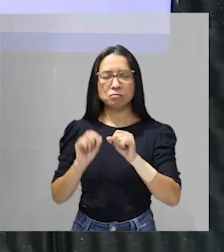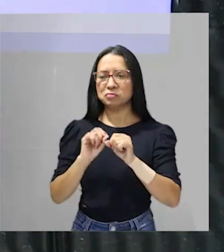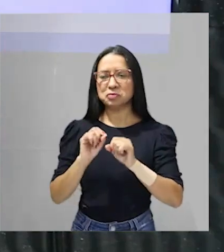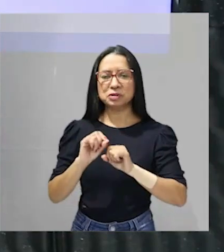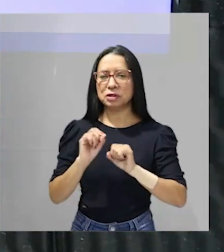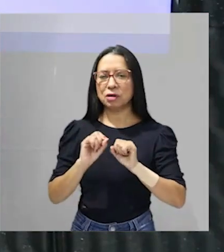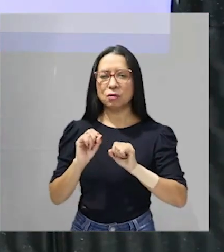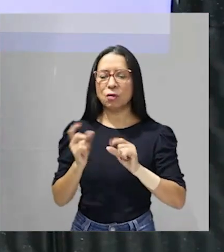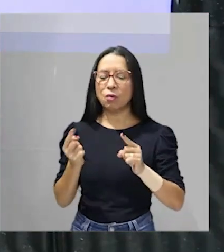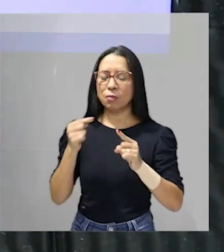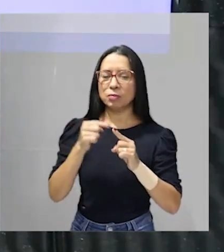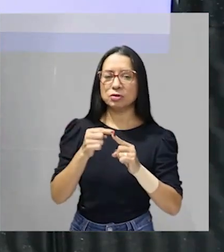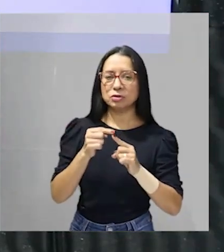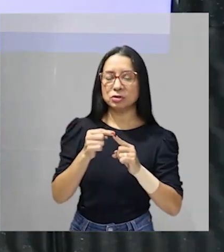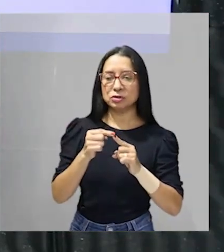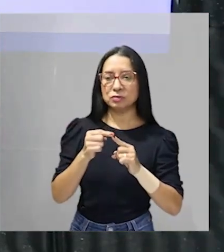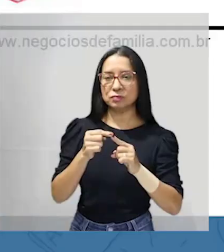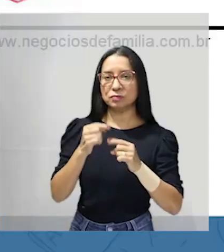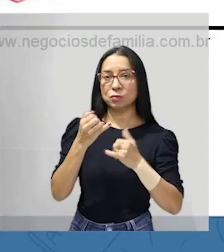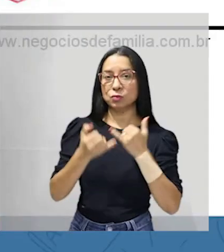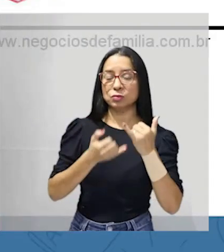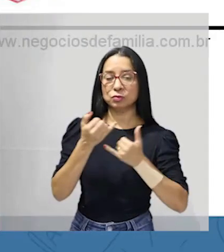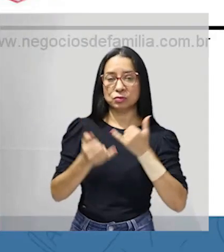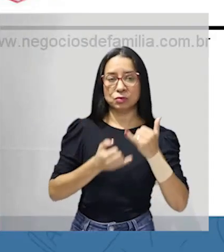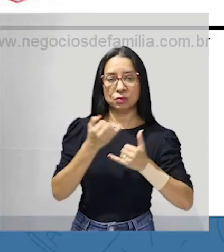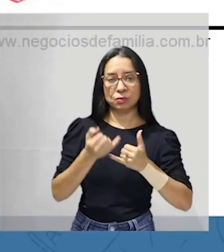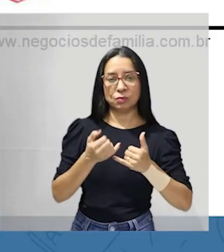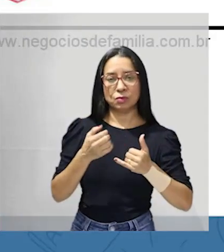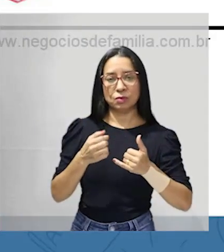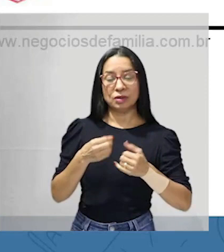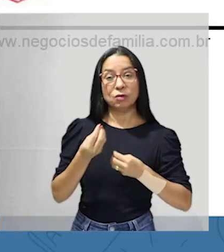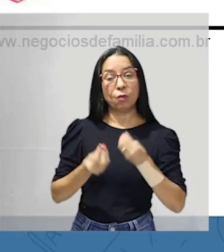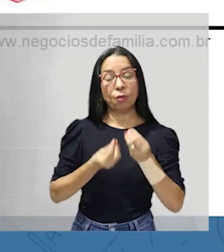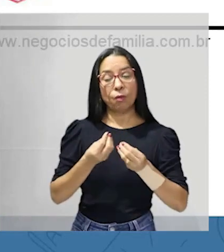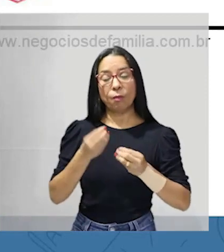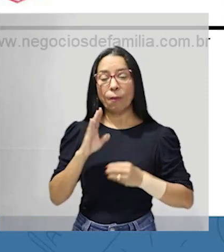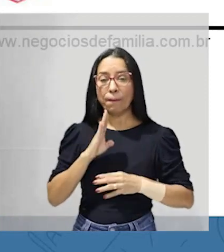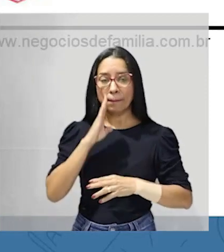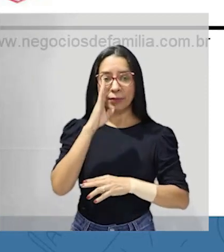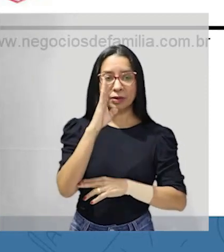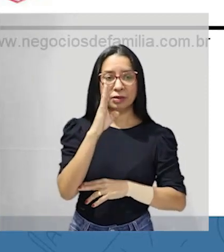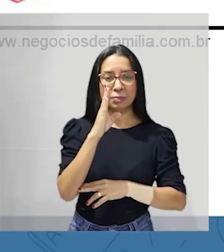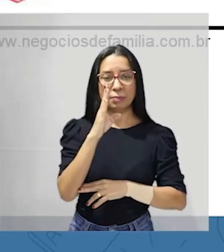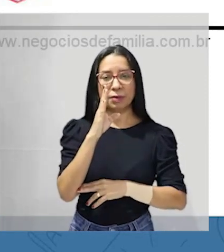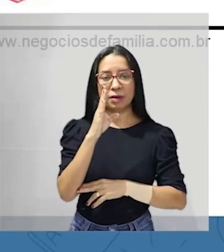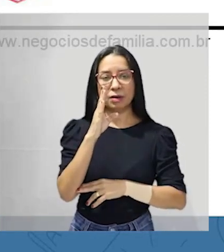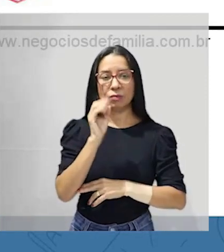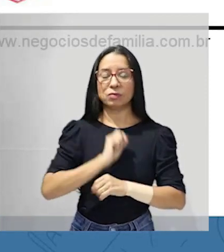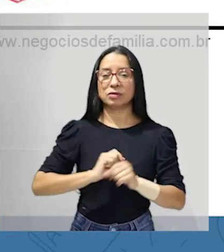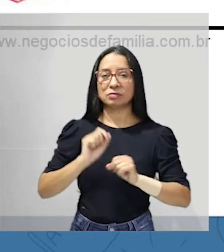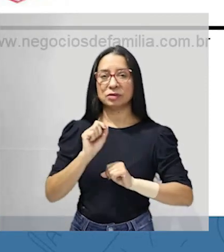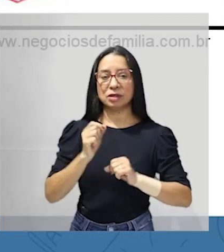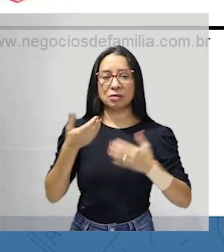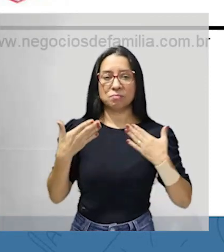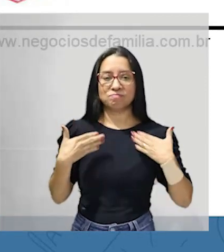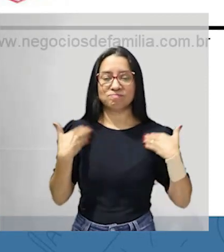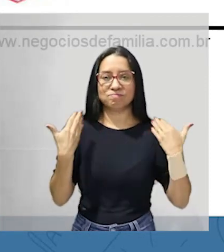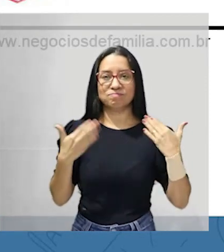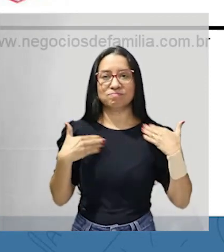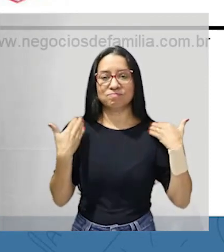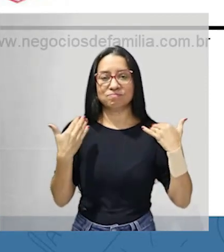proporcionar entretenimento lazer e diversão aos participantes